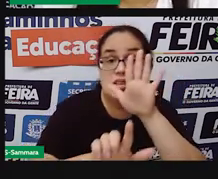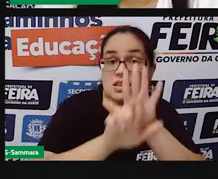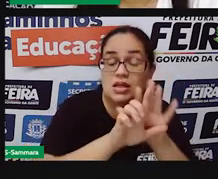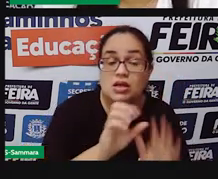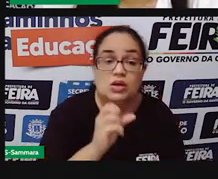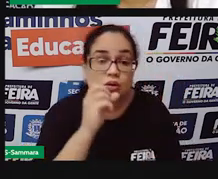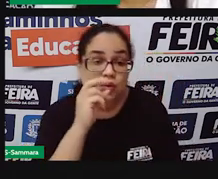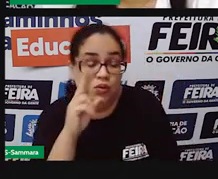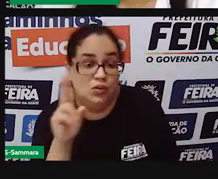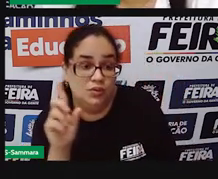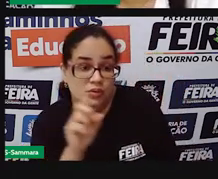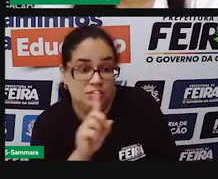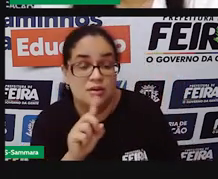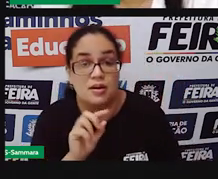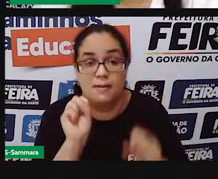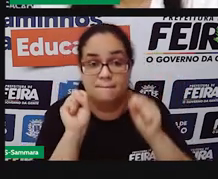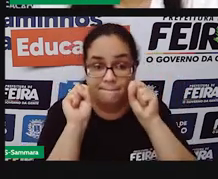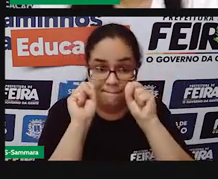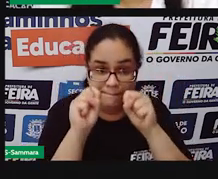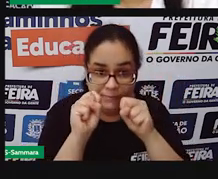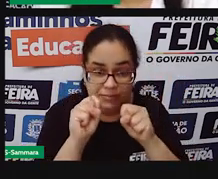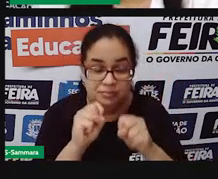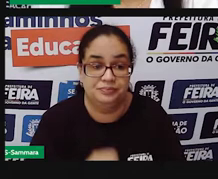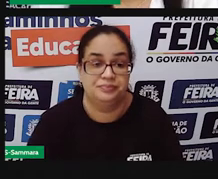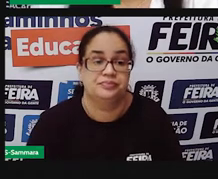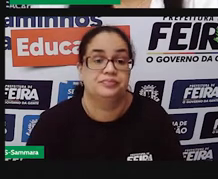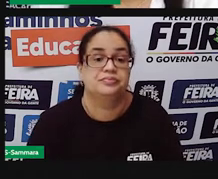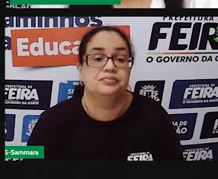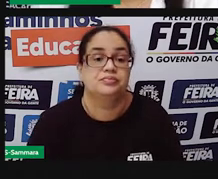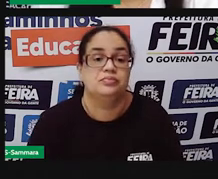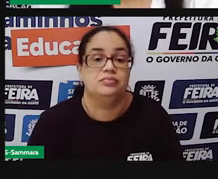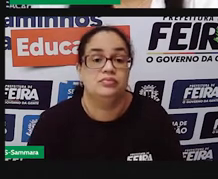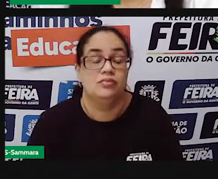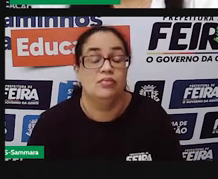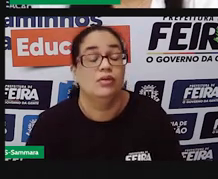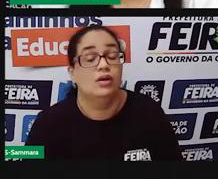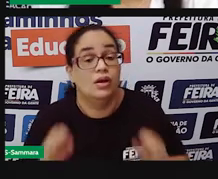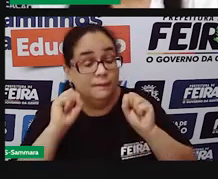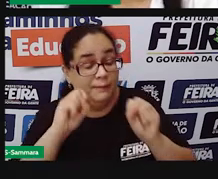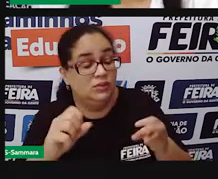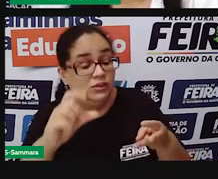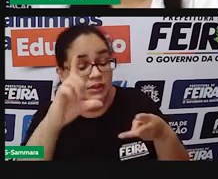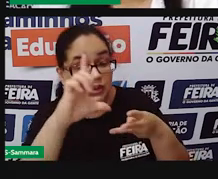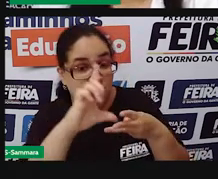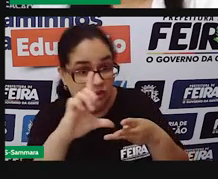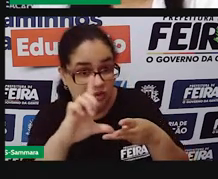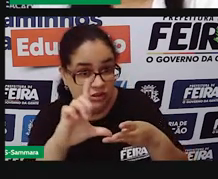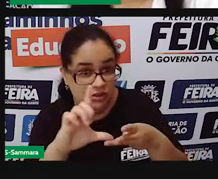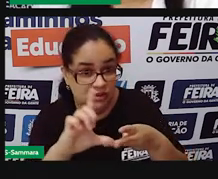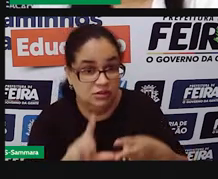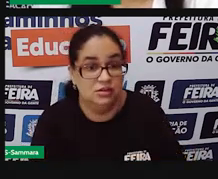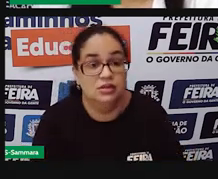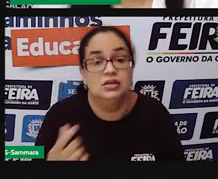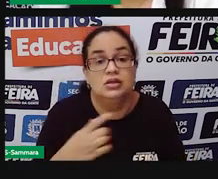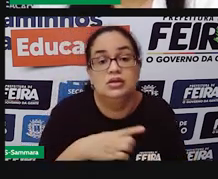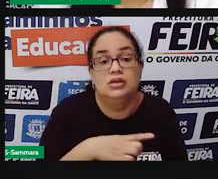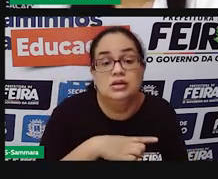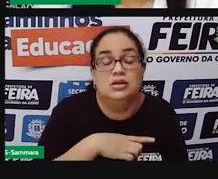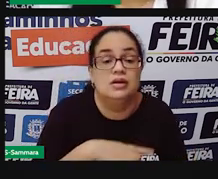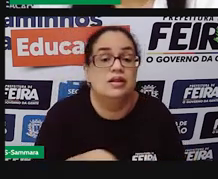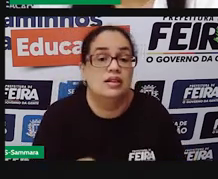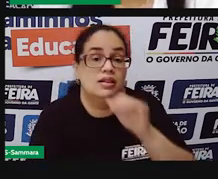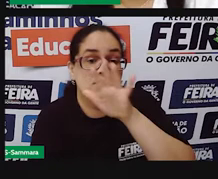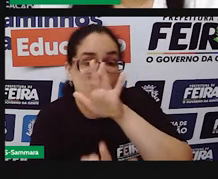elaboradas pelo poder legislativo. O poder legislativo tem a função de